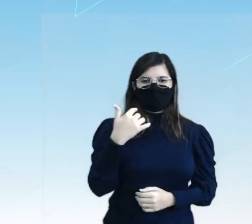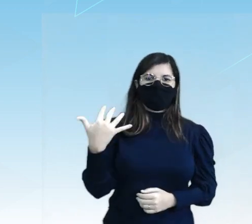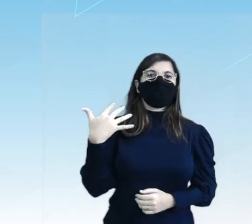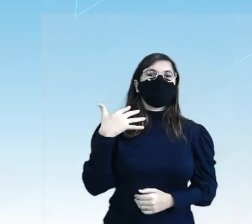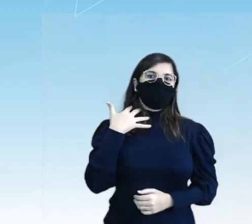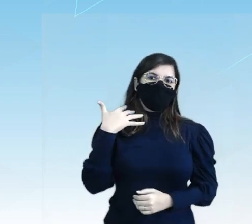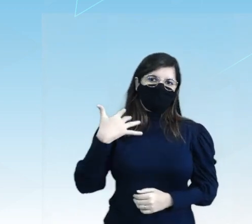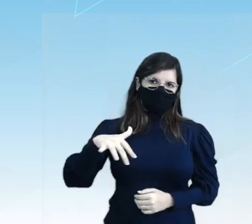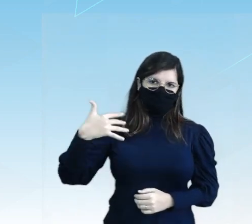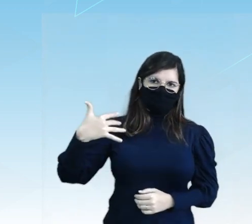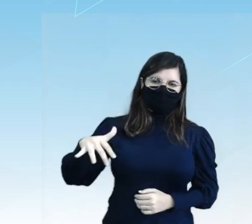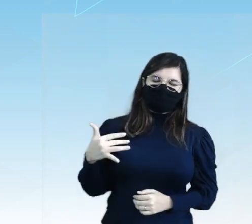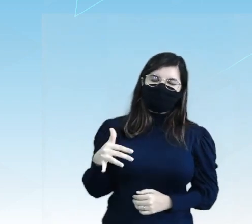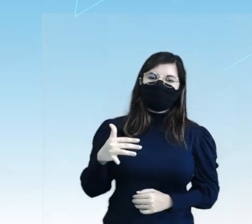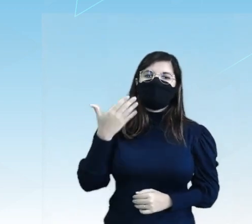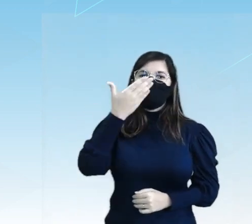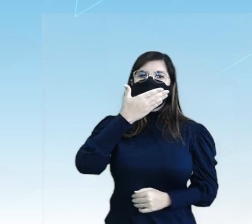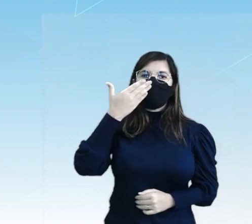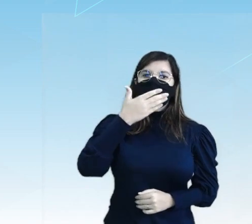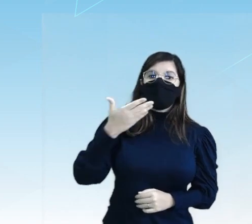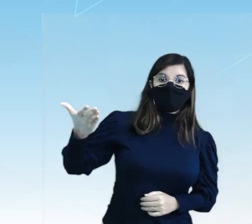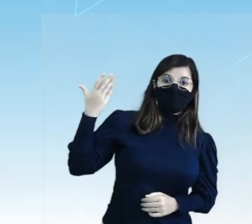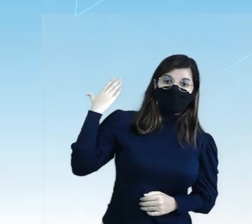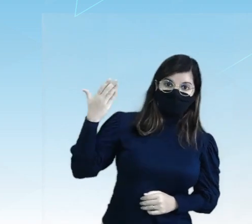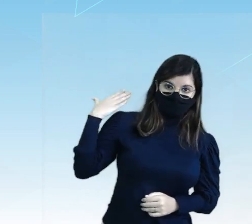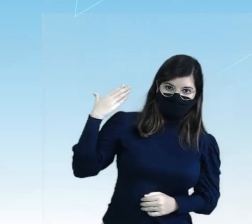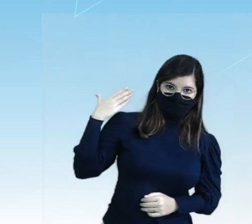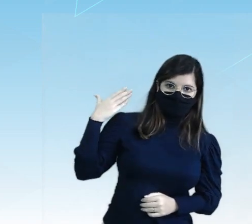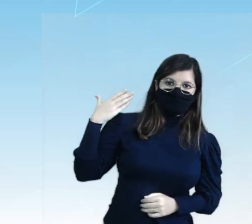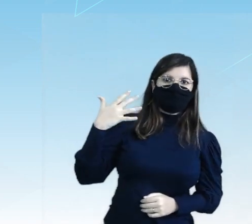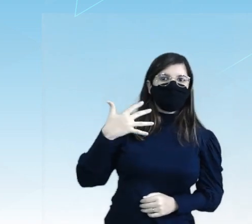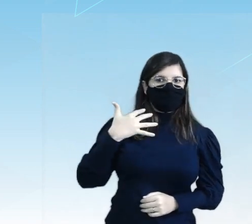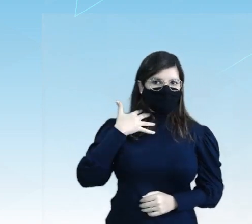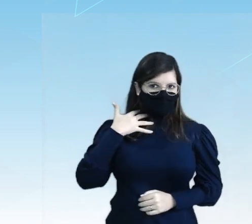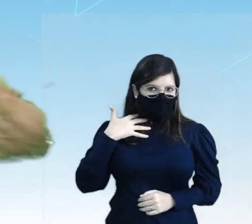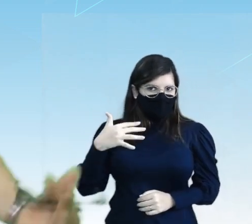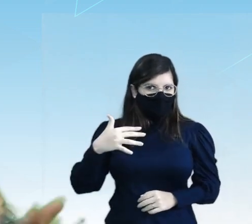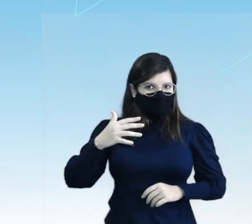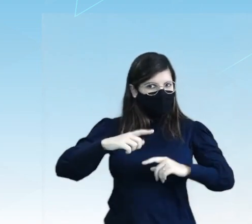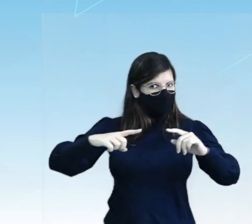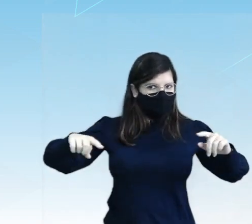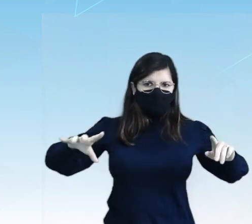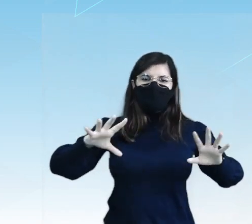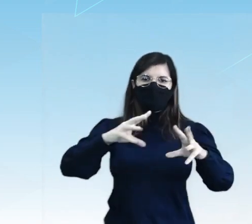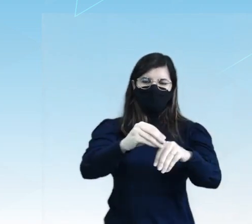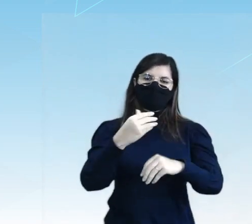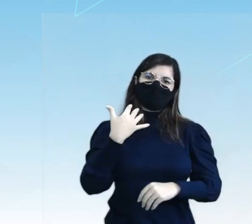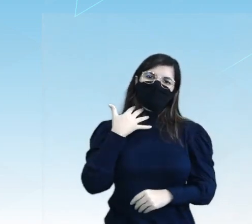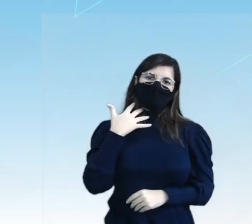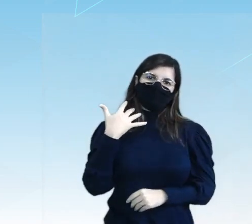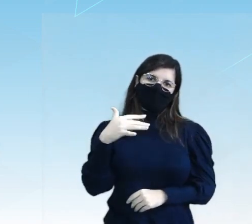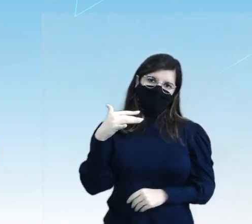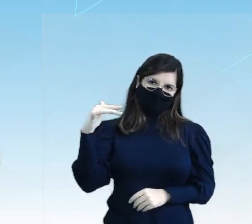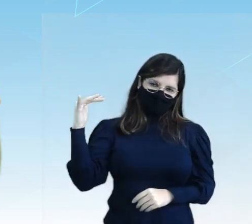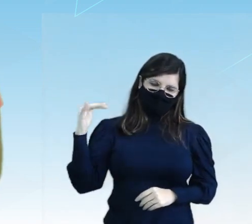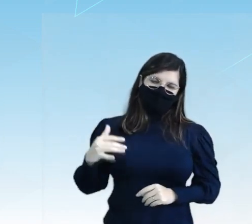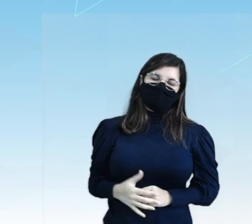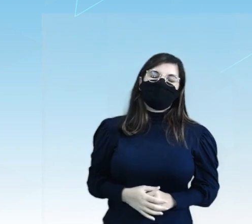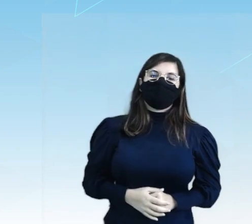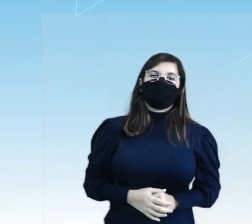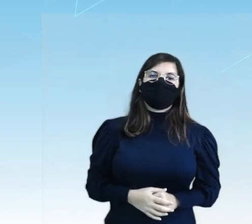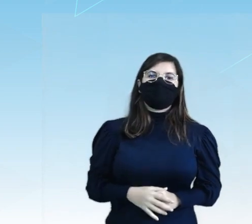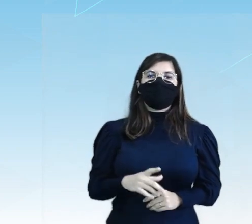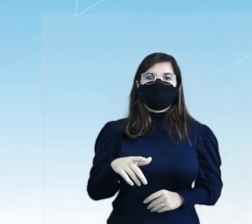caro né então ter açúcar Naquele tempo era muito caro especiarias era muito cara né quando a gente fala especiarias